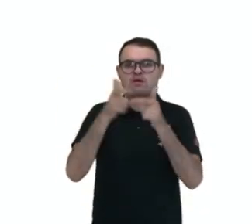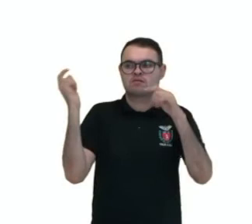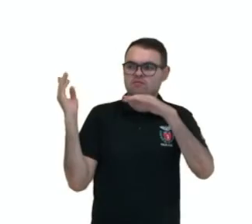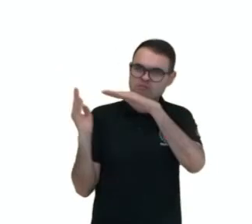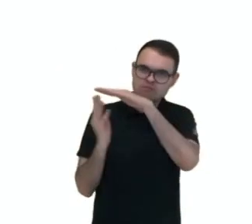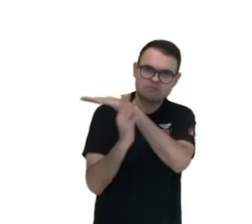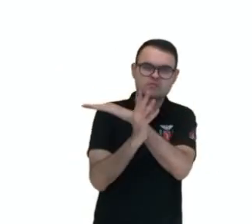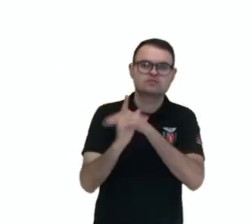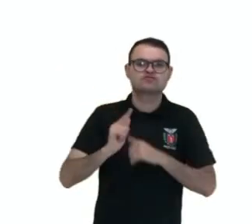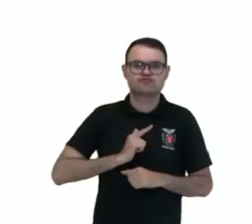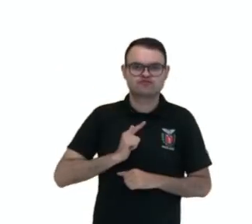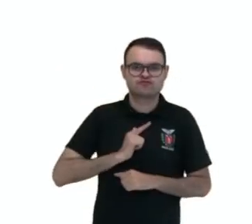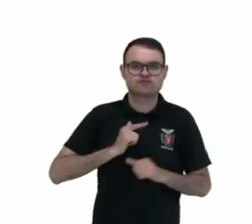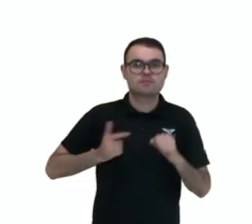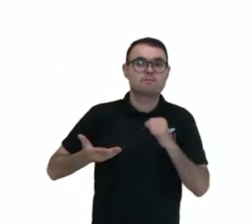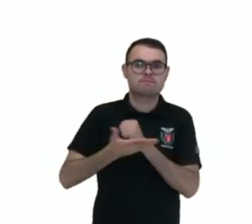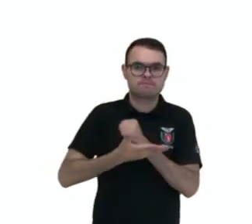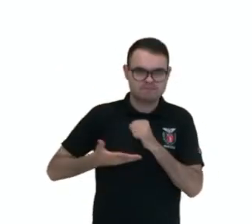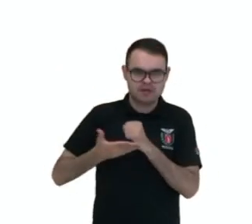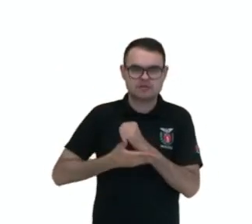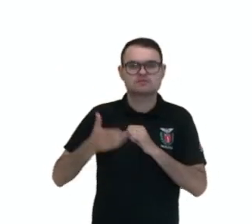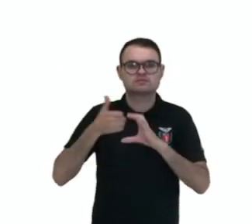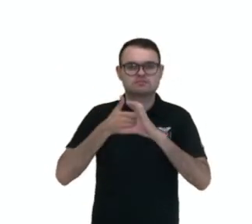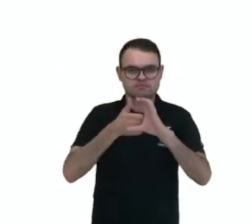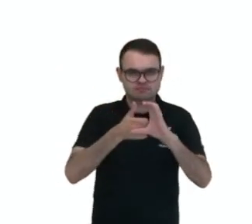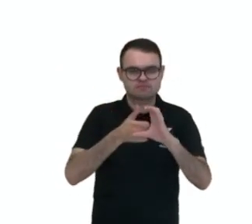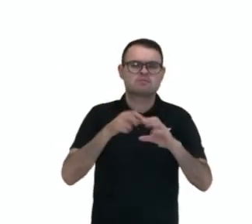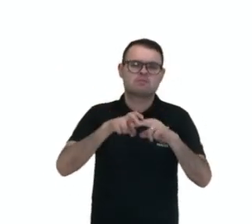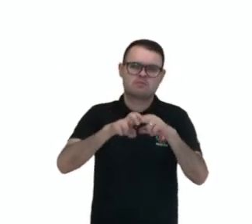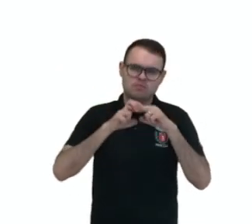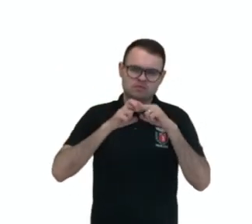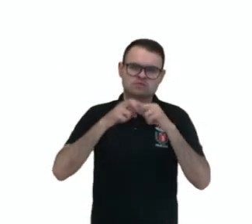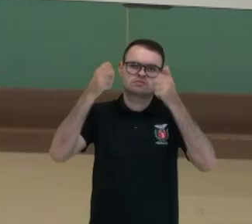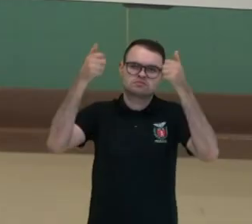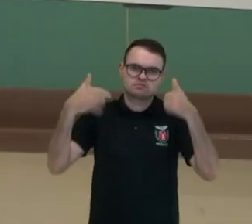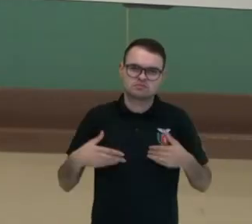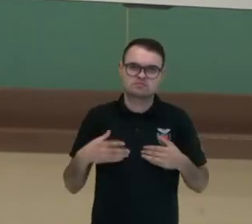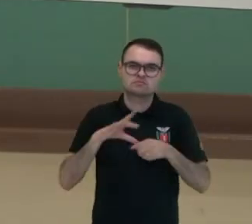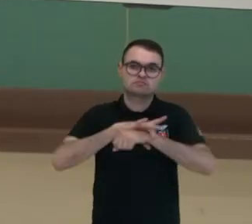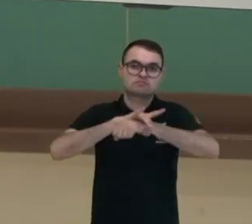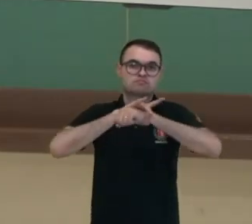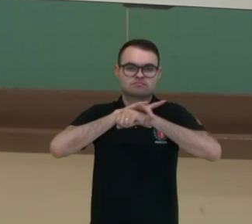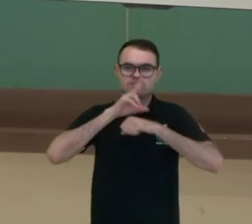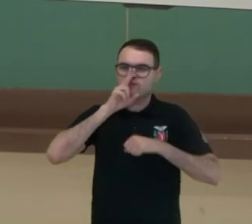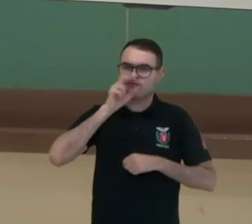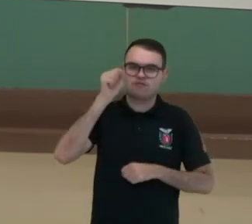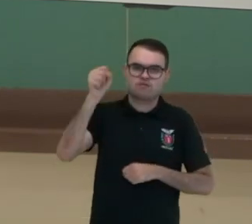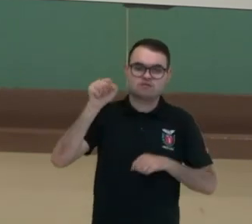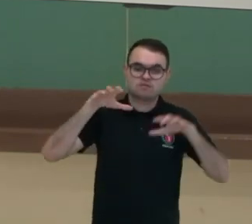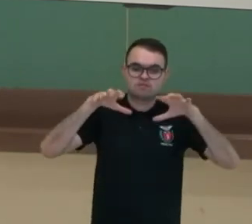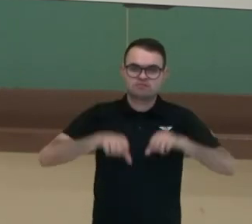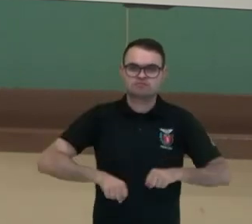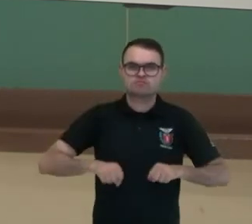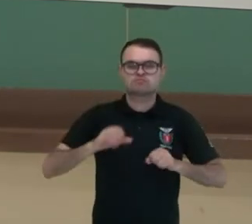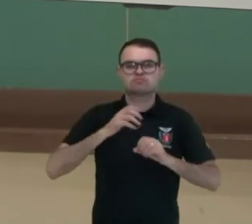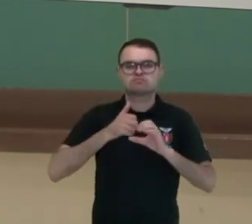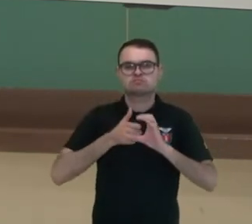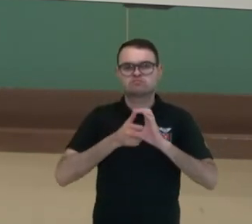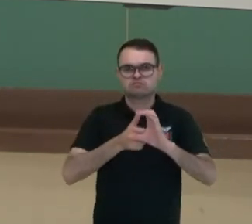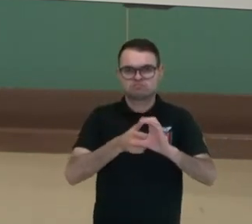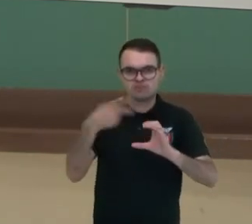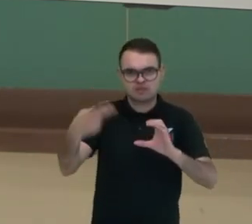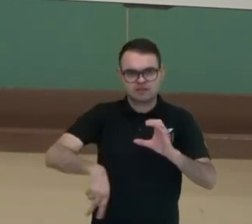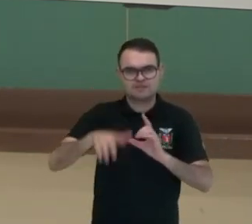para o nosso território tinham essa base cristã, o que explica, né, essa predominância religiosa cristã no estado do